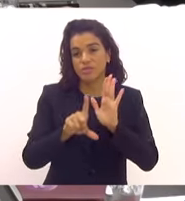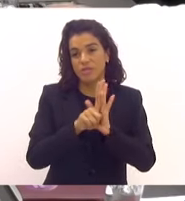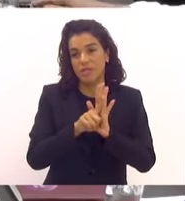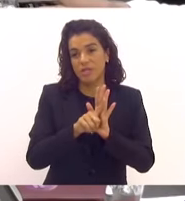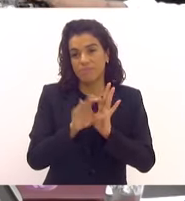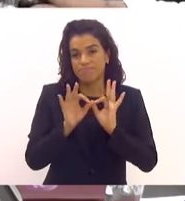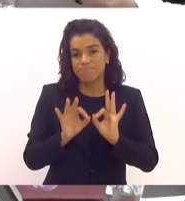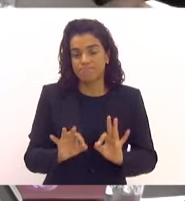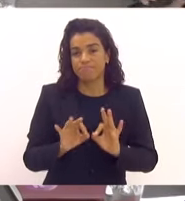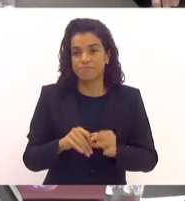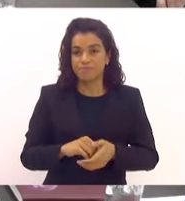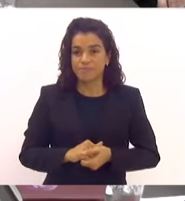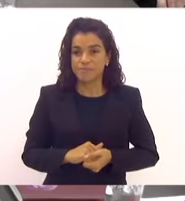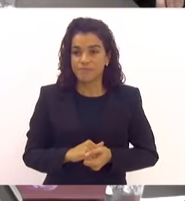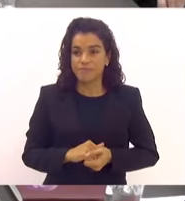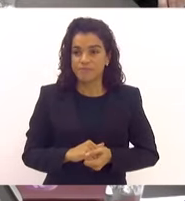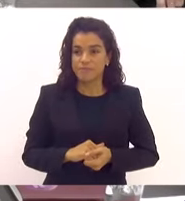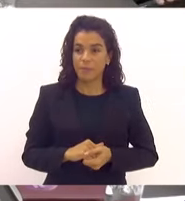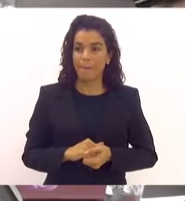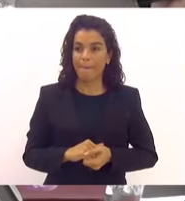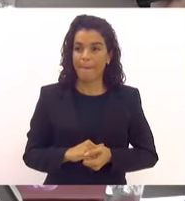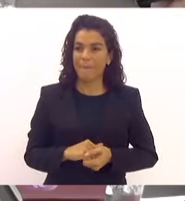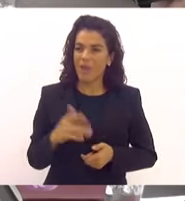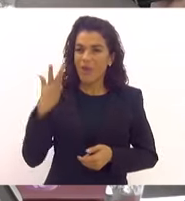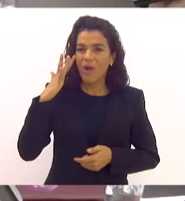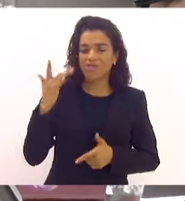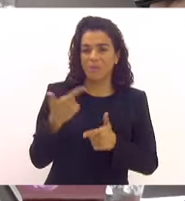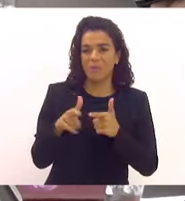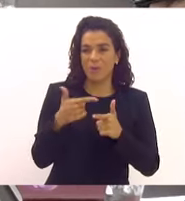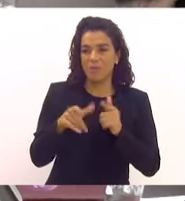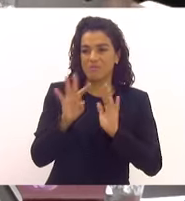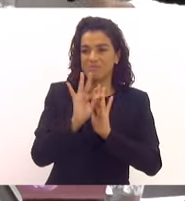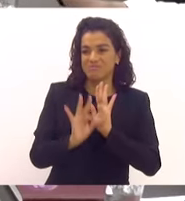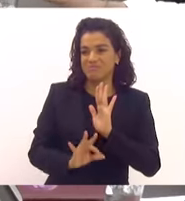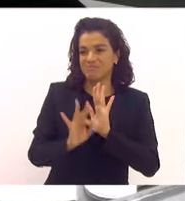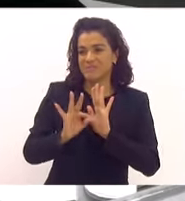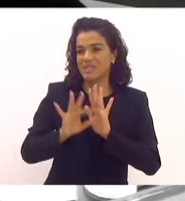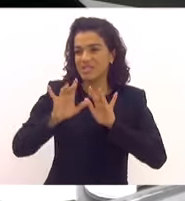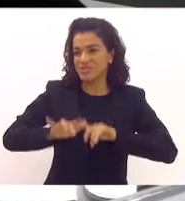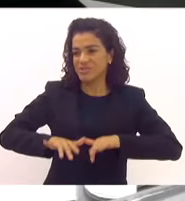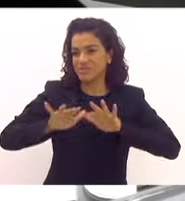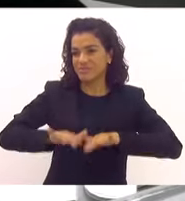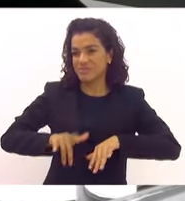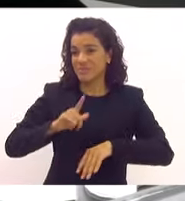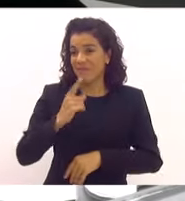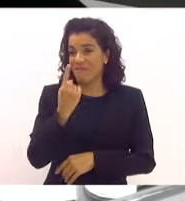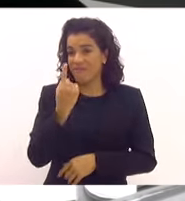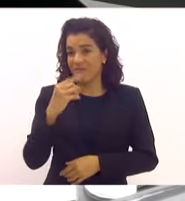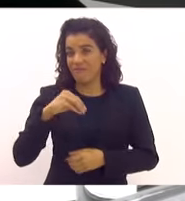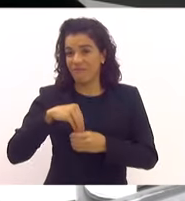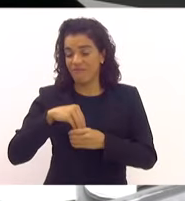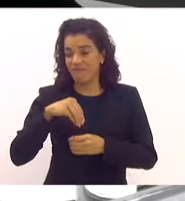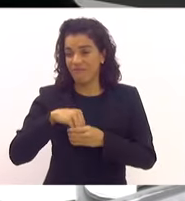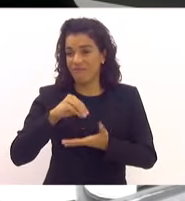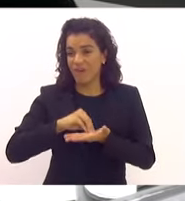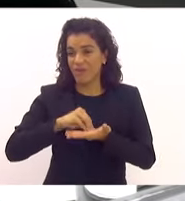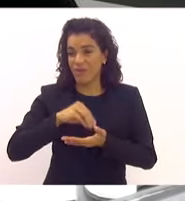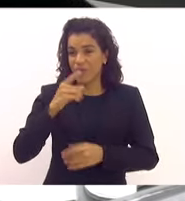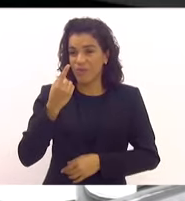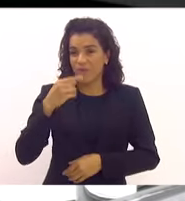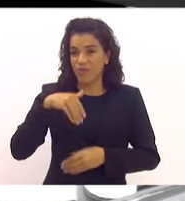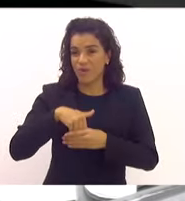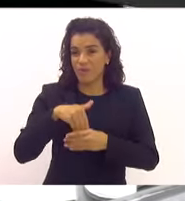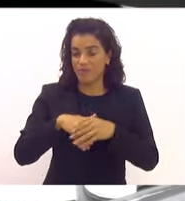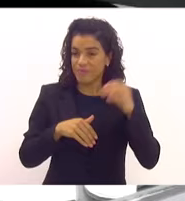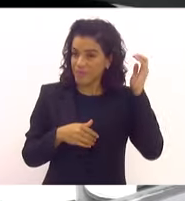sendo construído aqui. É porque eu acho que ele tem um problema de redação. Resolve tudo. Inclusive, está faltando um voto nesse sentido, Rodrigo. Você me